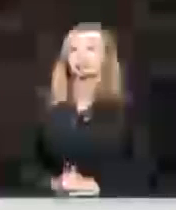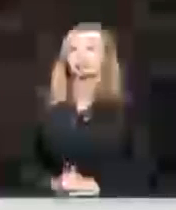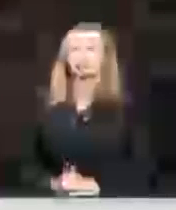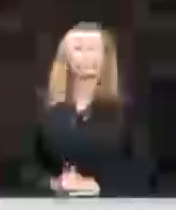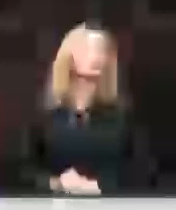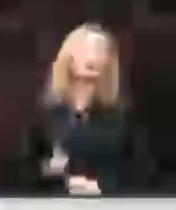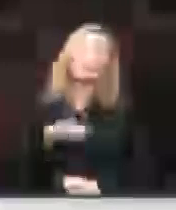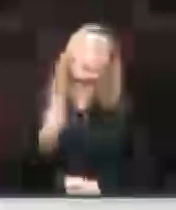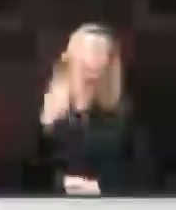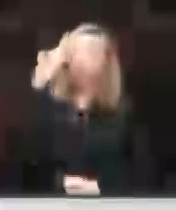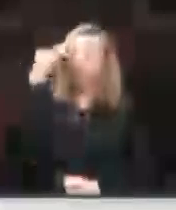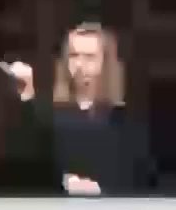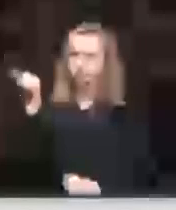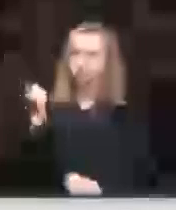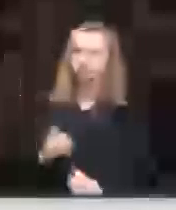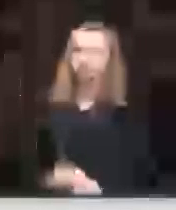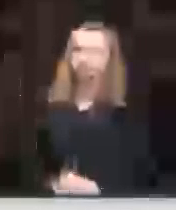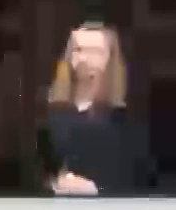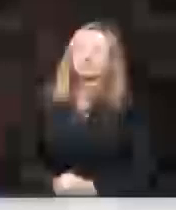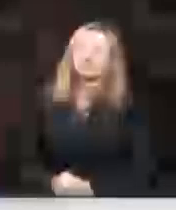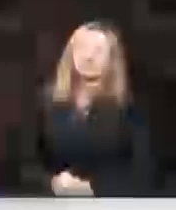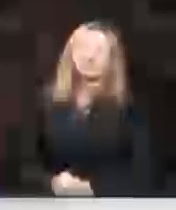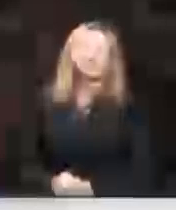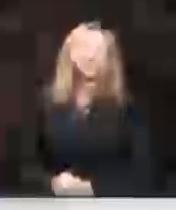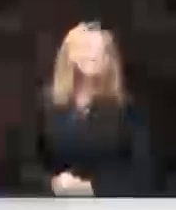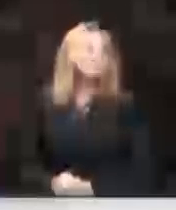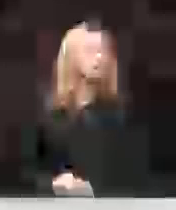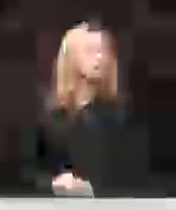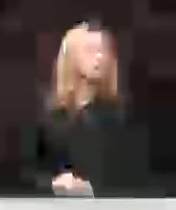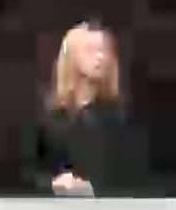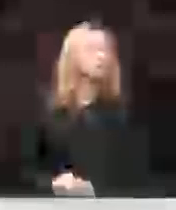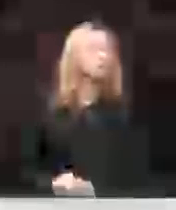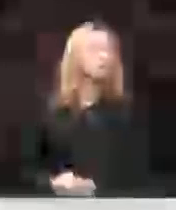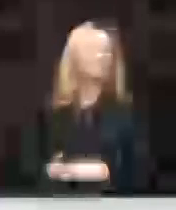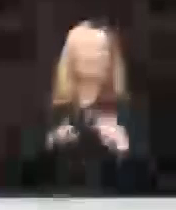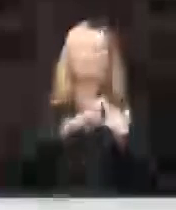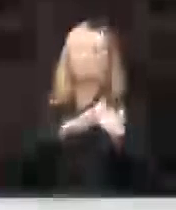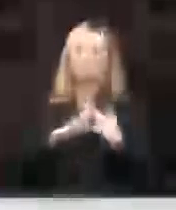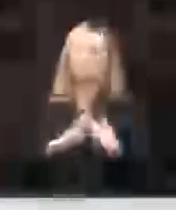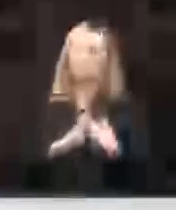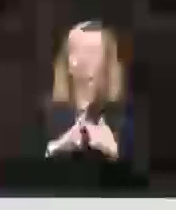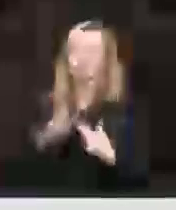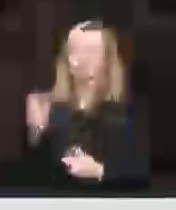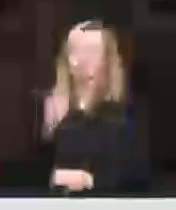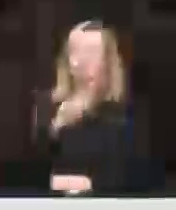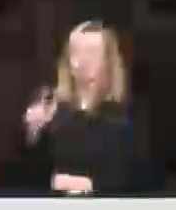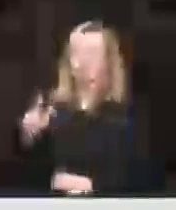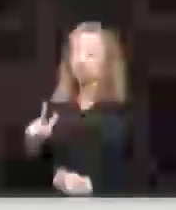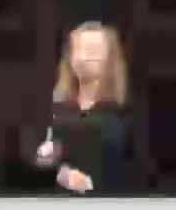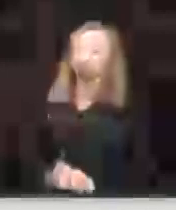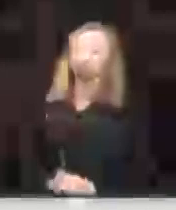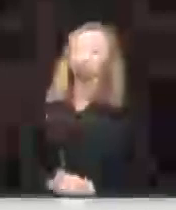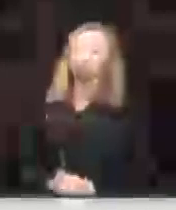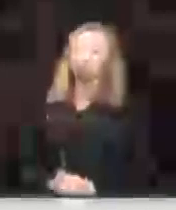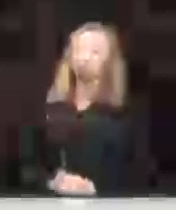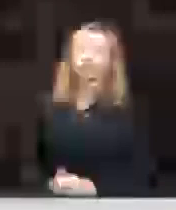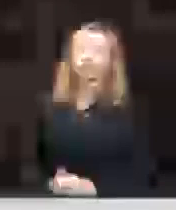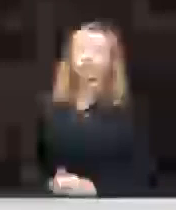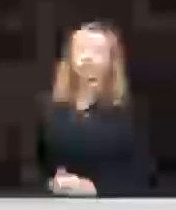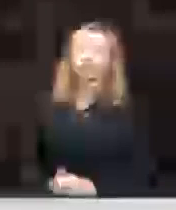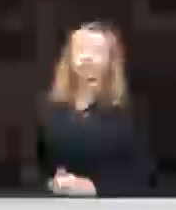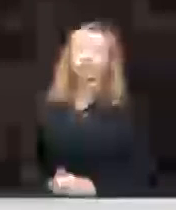E nós sabemos que a lei de responsabilidade fiscal é uma grande